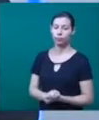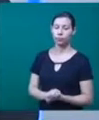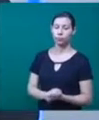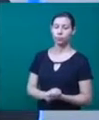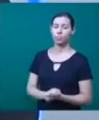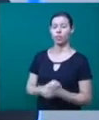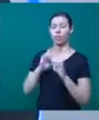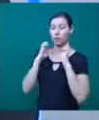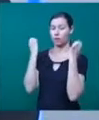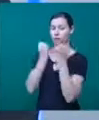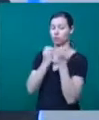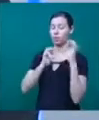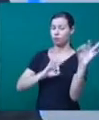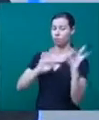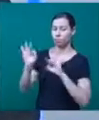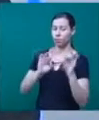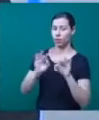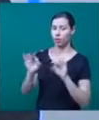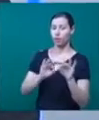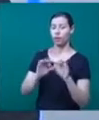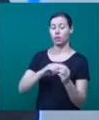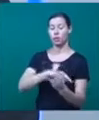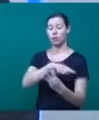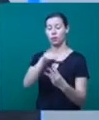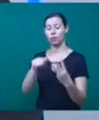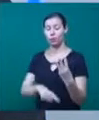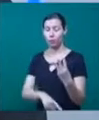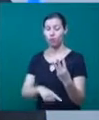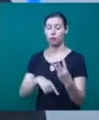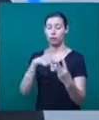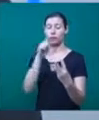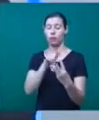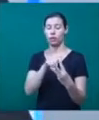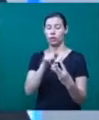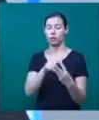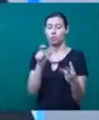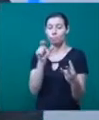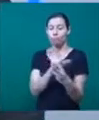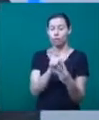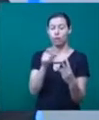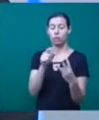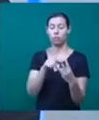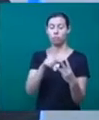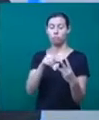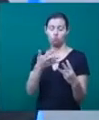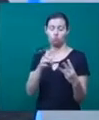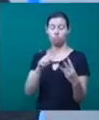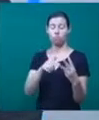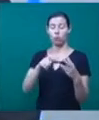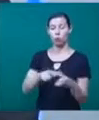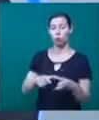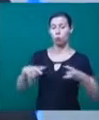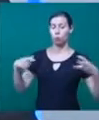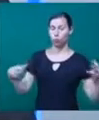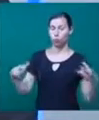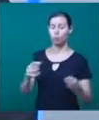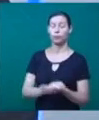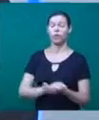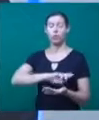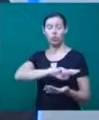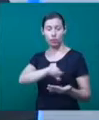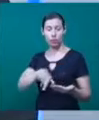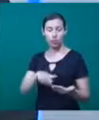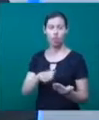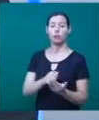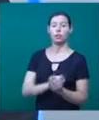formatado pensando nos 3 segmentos da produção agrícola. A pequena, média e a grande propriedade. E todas as atividades que